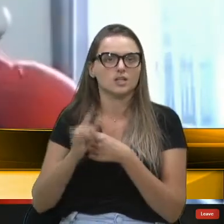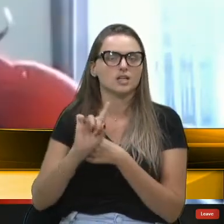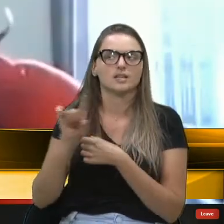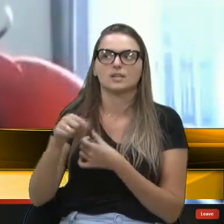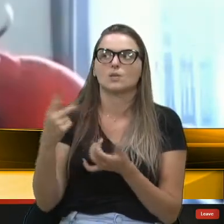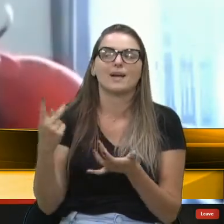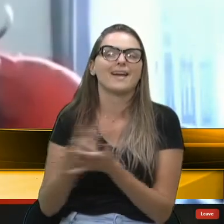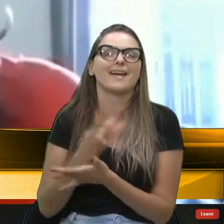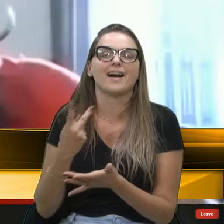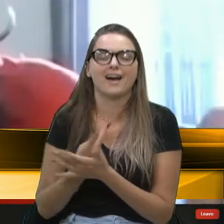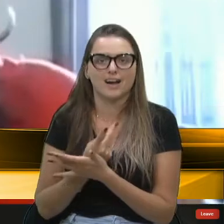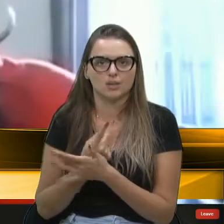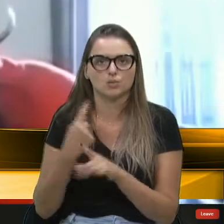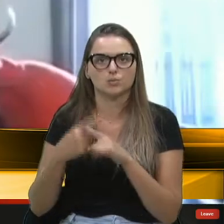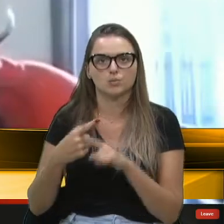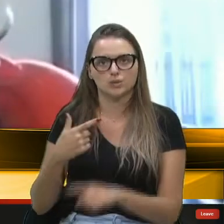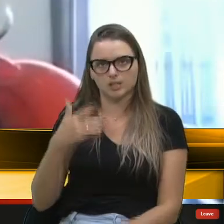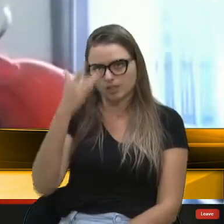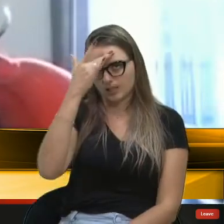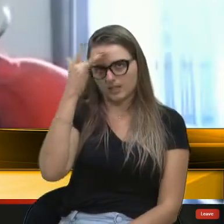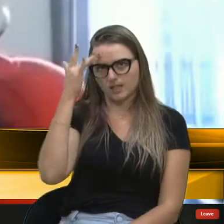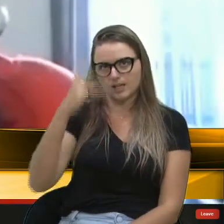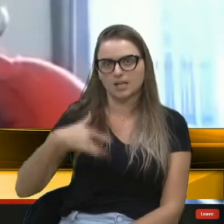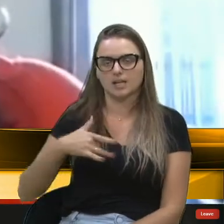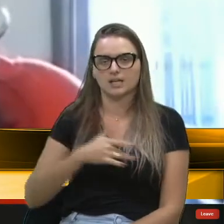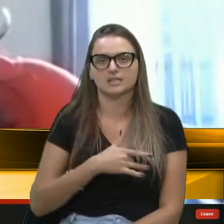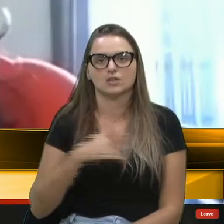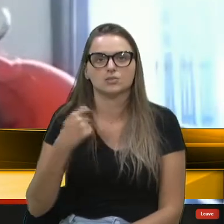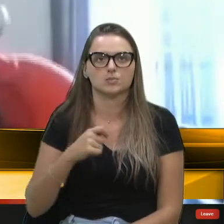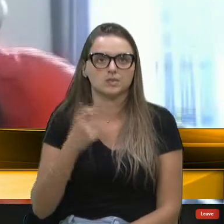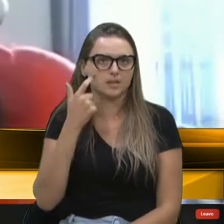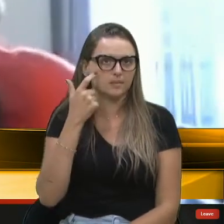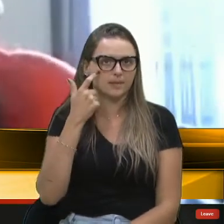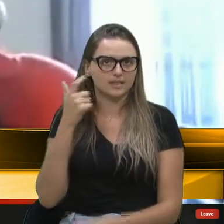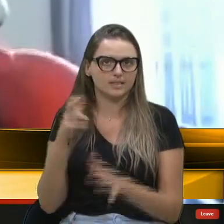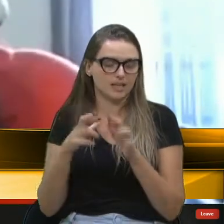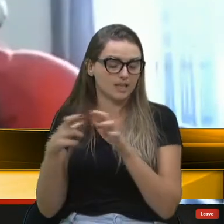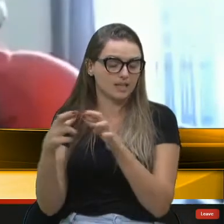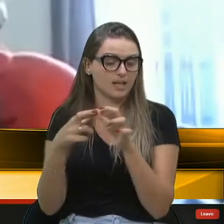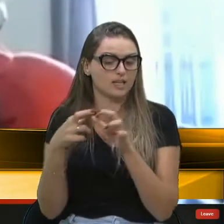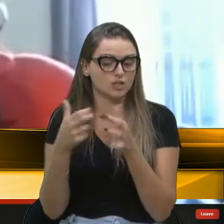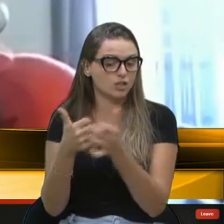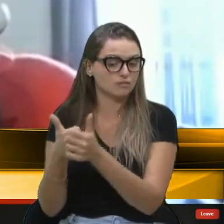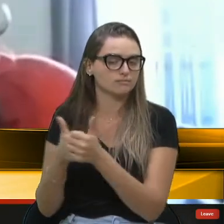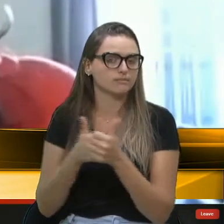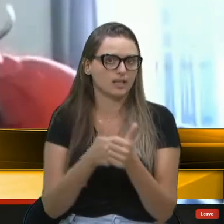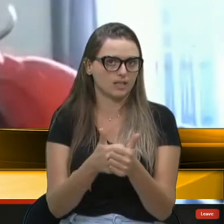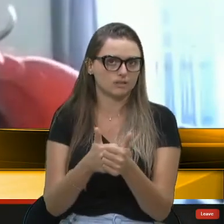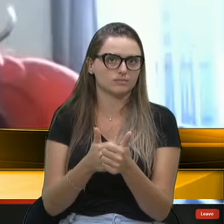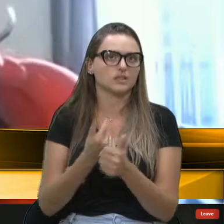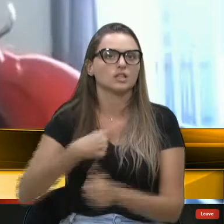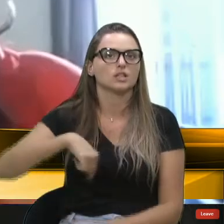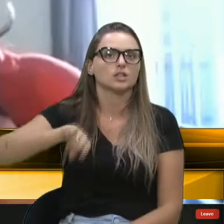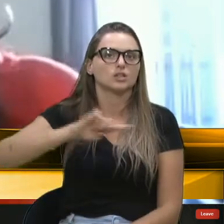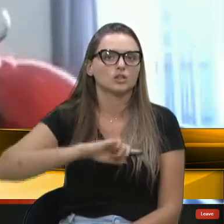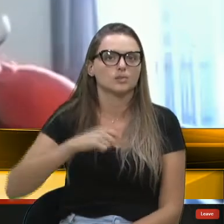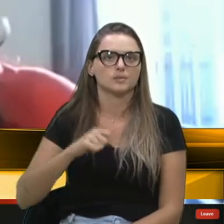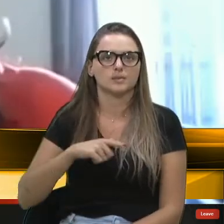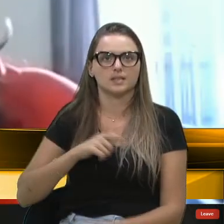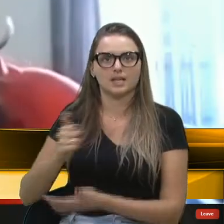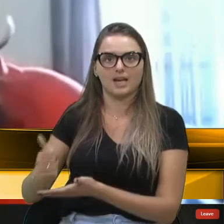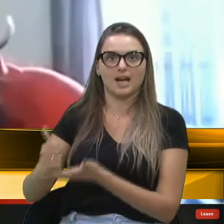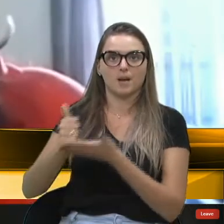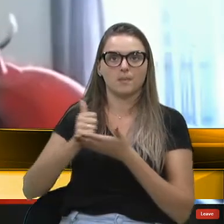errado, porque a saúde precisa ser pensado de forma regional. A gente está falando que a gente precisa ter contribuição dos